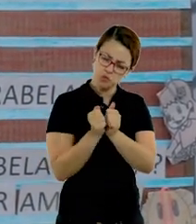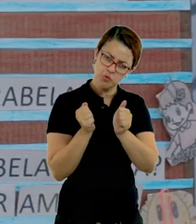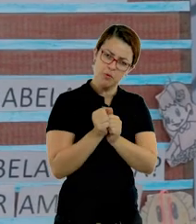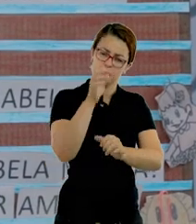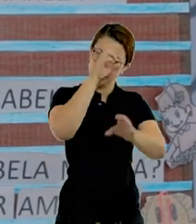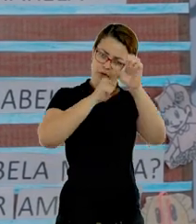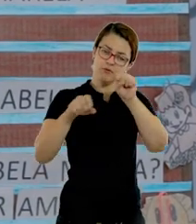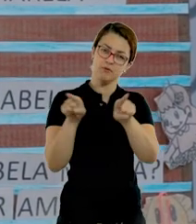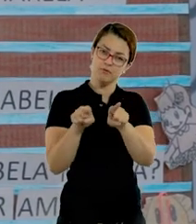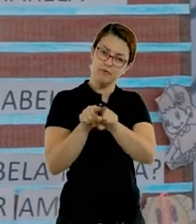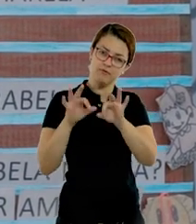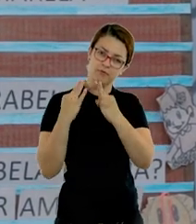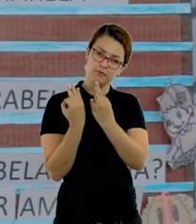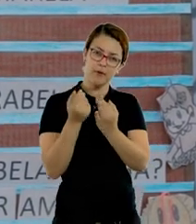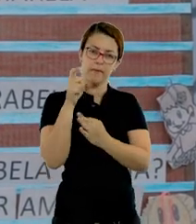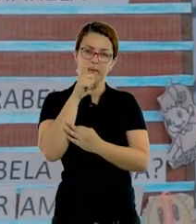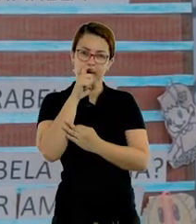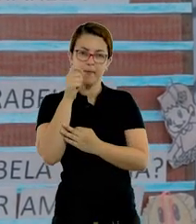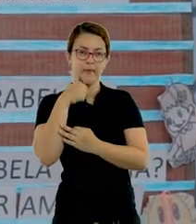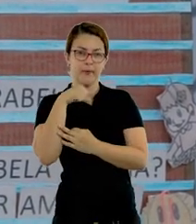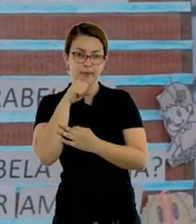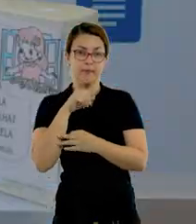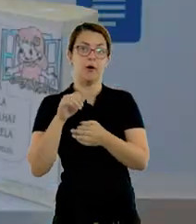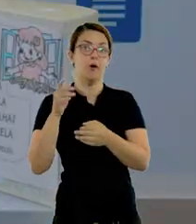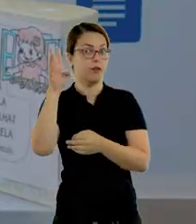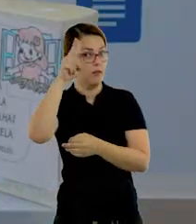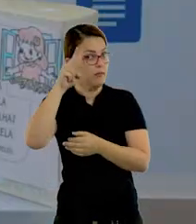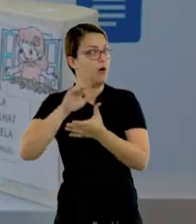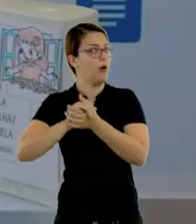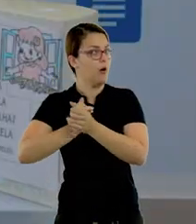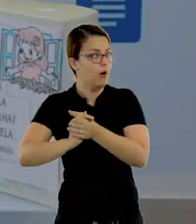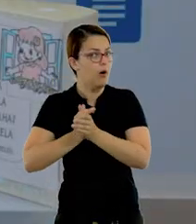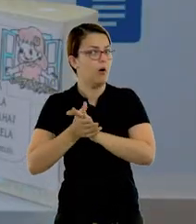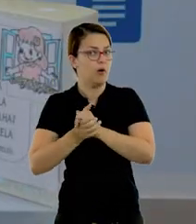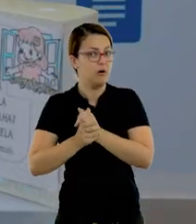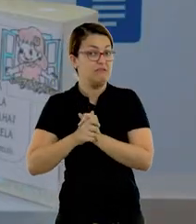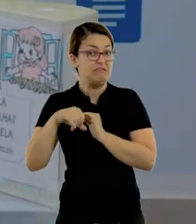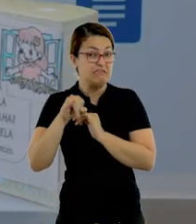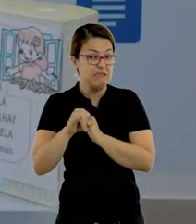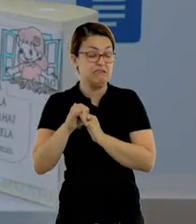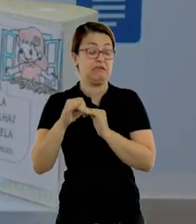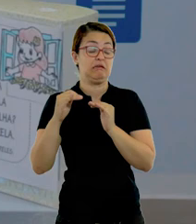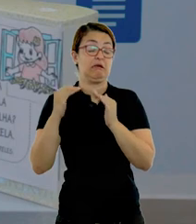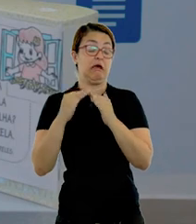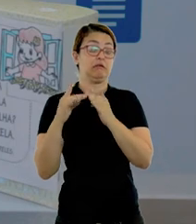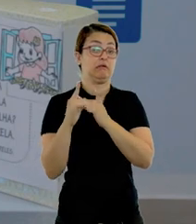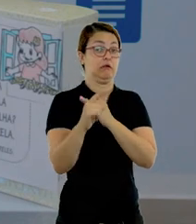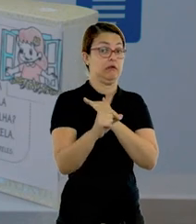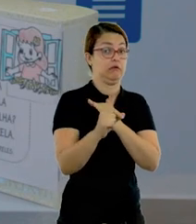eles aprenderem, para os pais, as outras famílias. Lava muito bem a mãozinha,